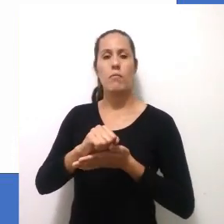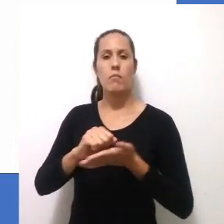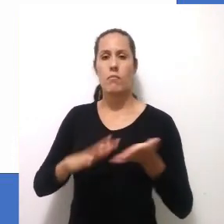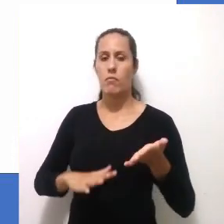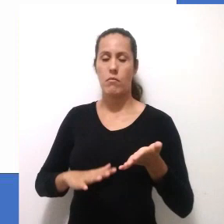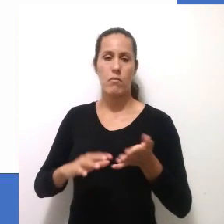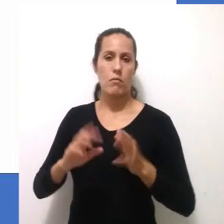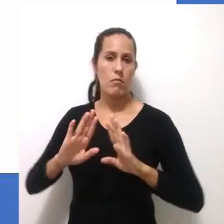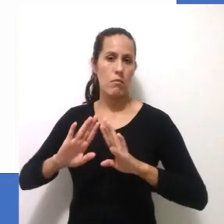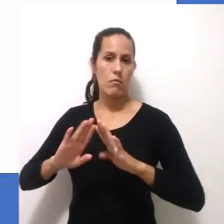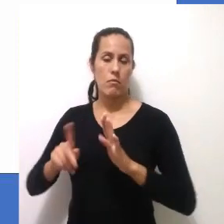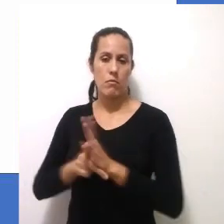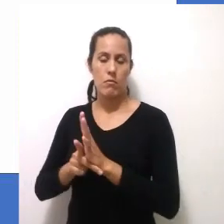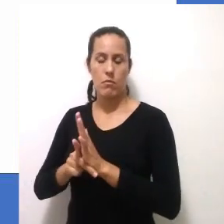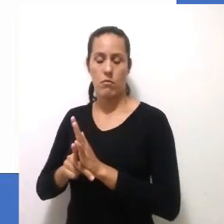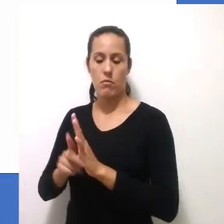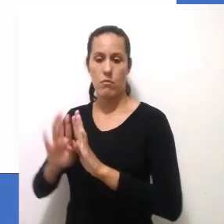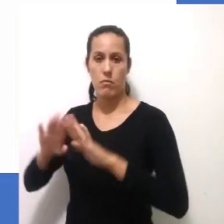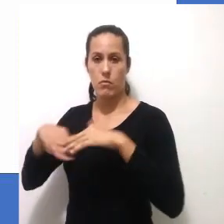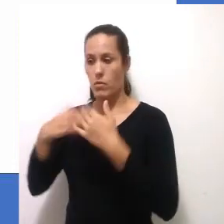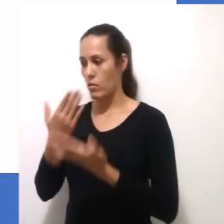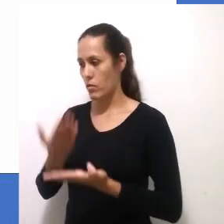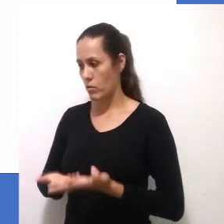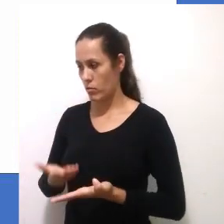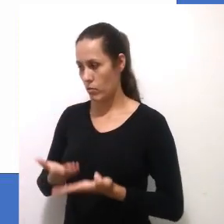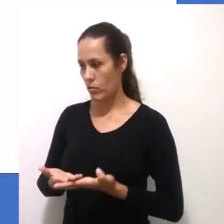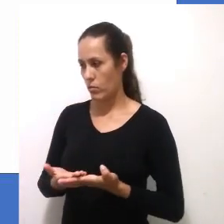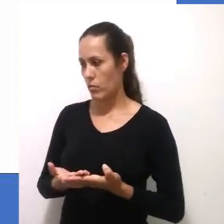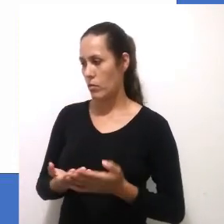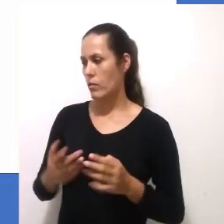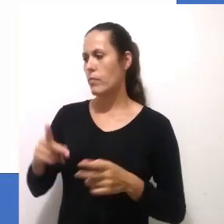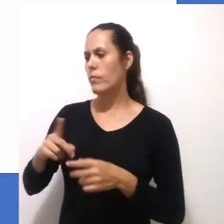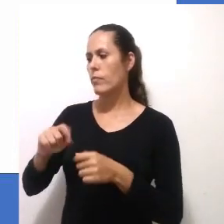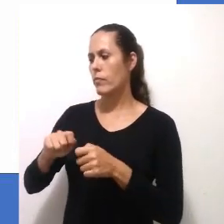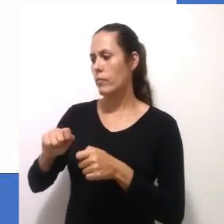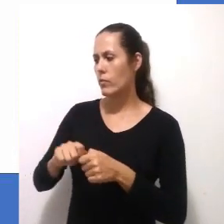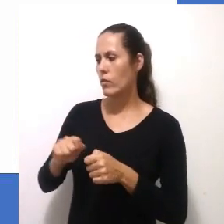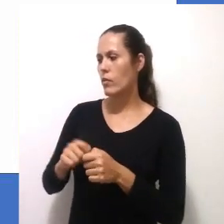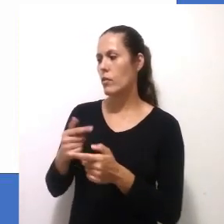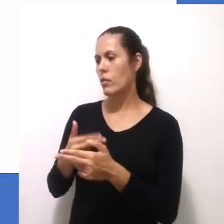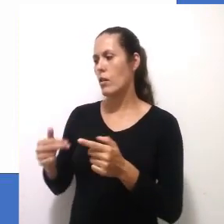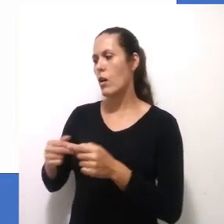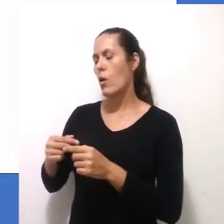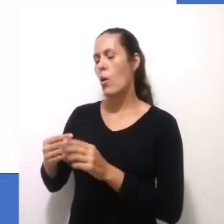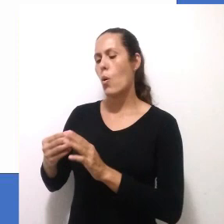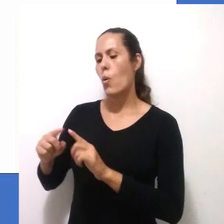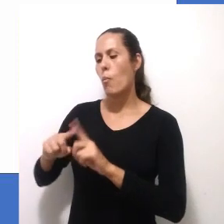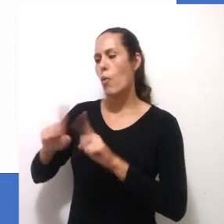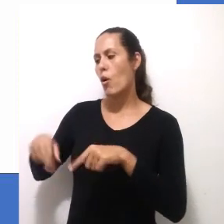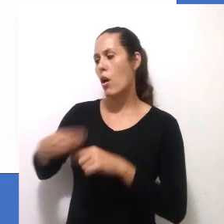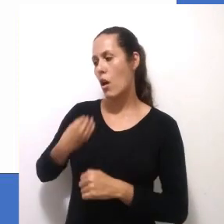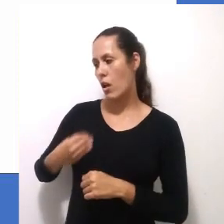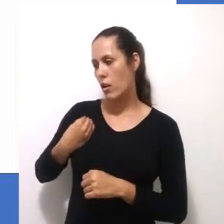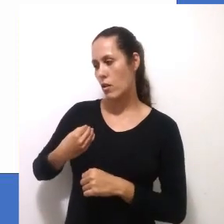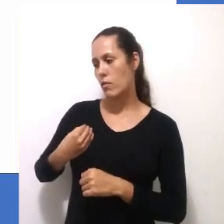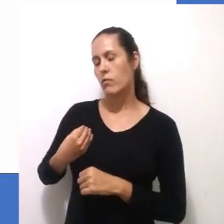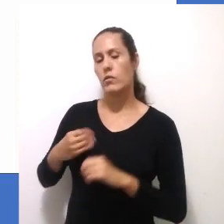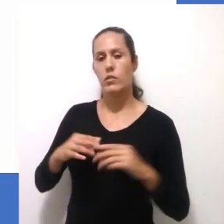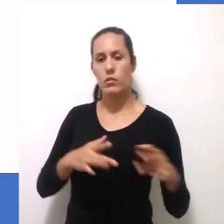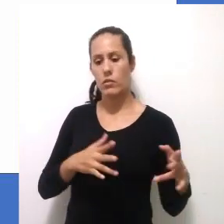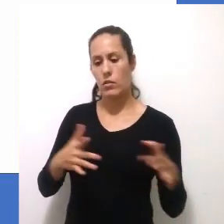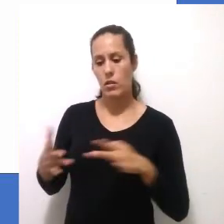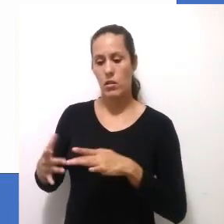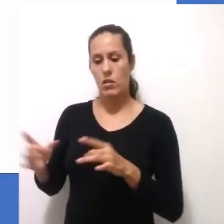da escola e em seguida will do life project, para você fazer aí um projeto de vida quando a